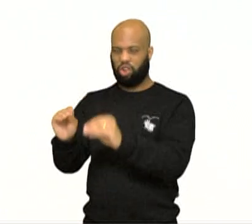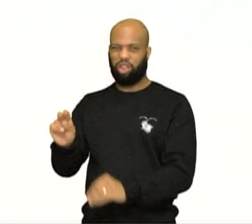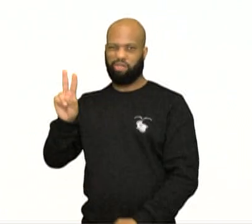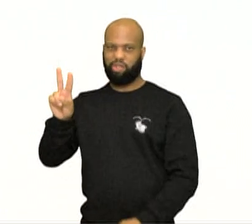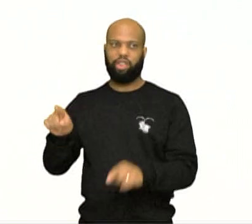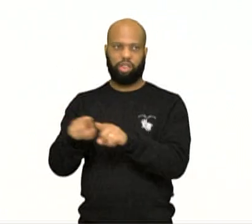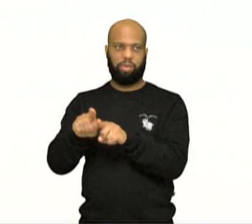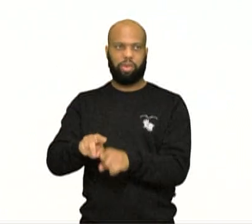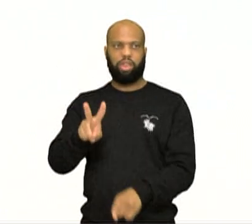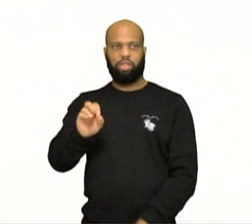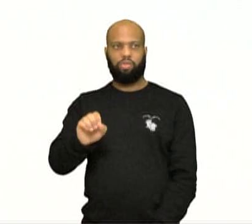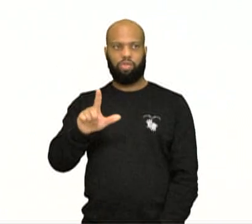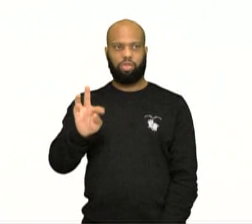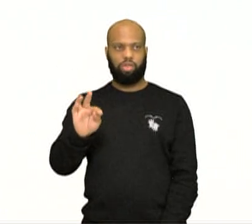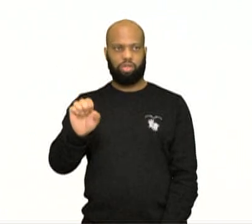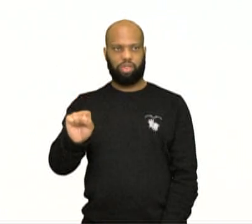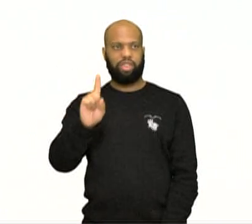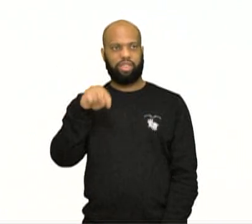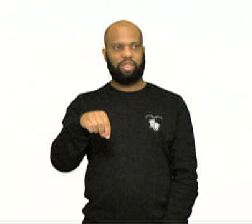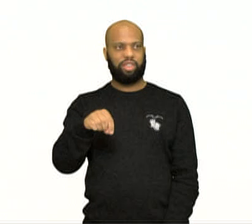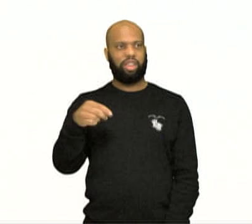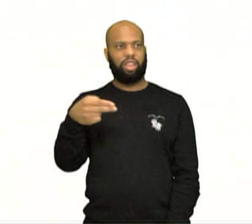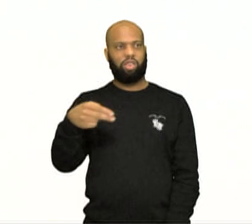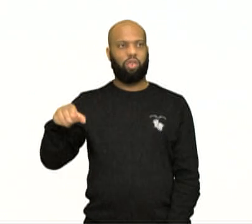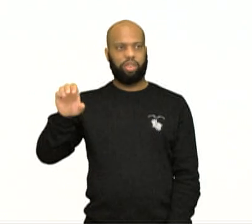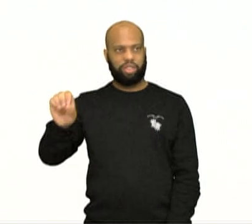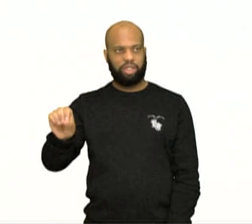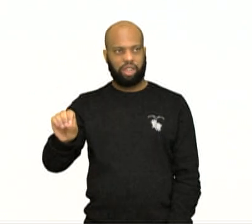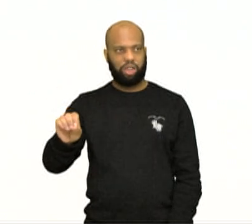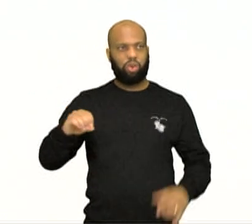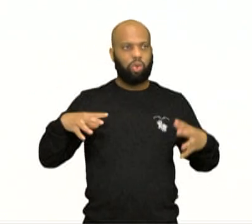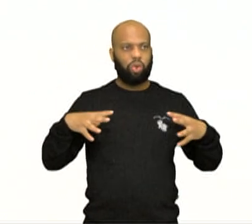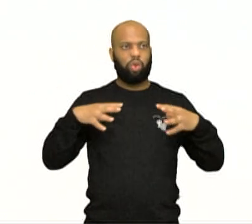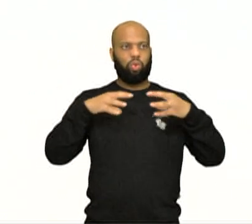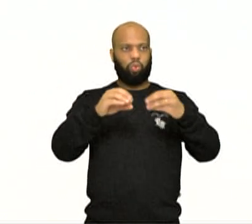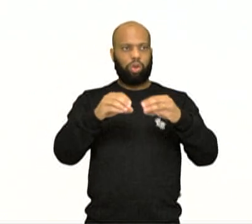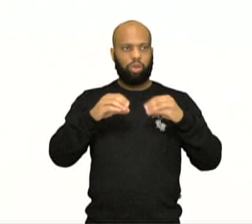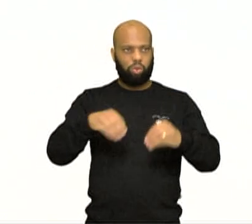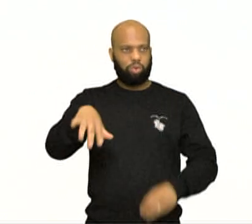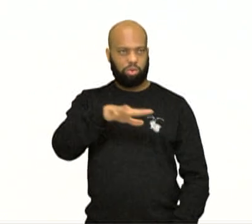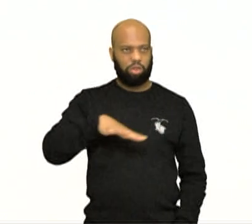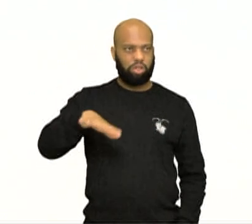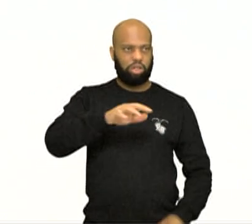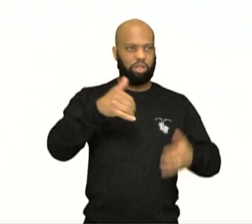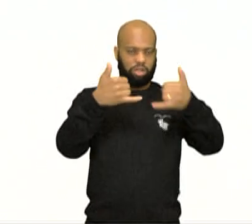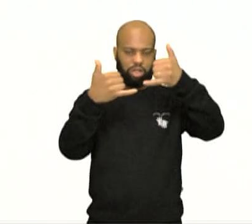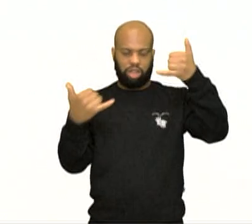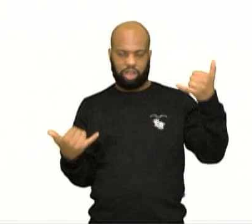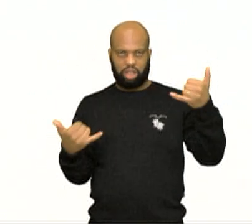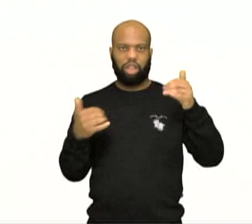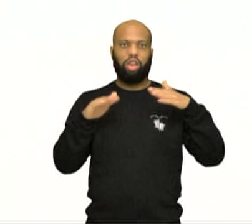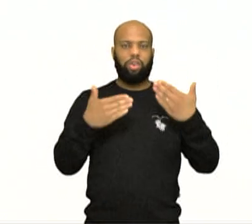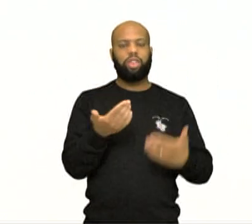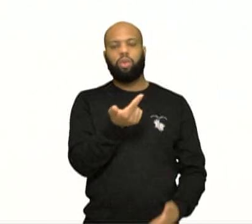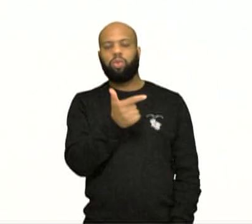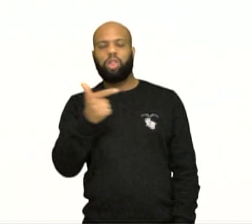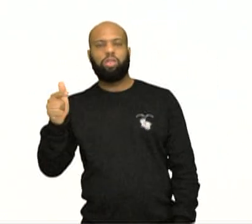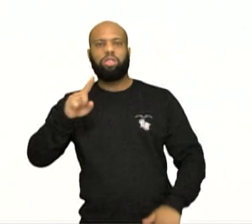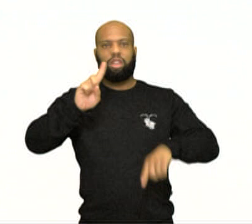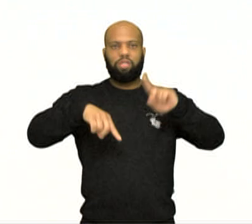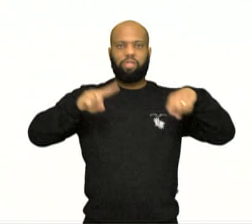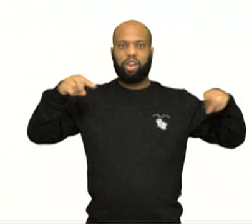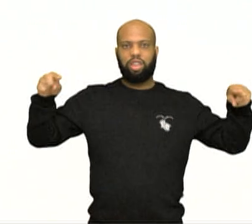linha equipotencial. Mesma coisa da ideia anterior, né? Não há variação, né, de